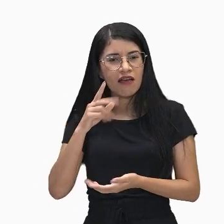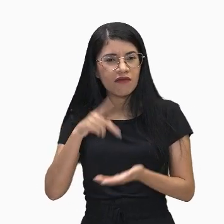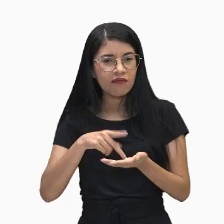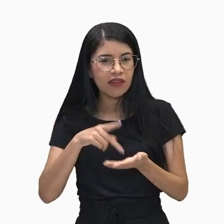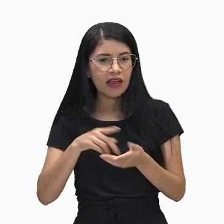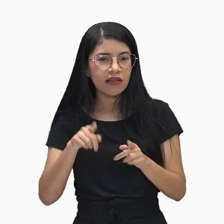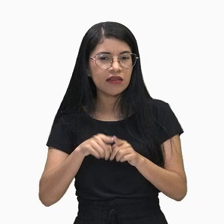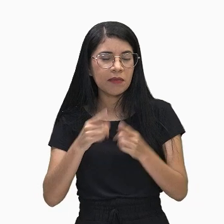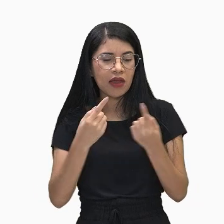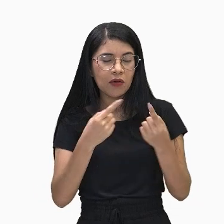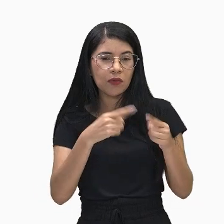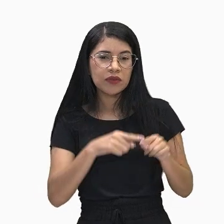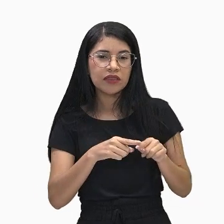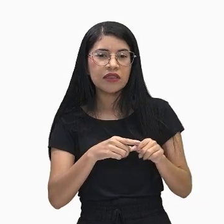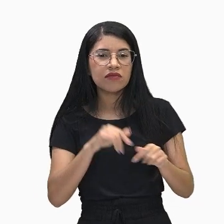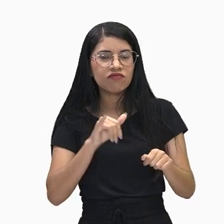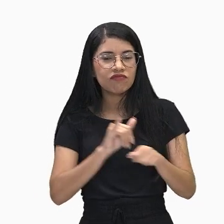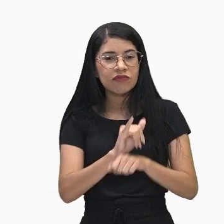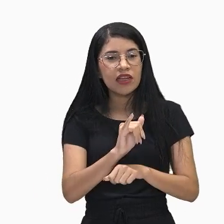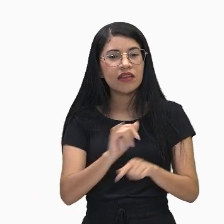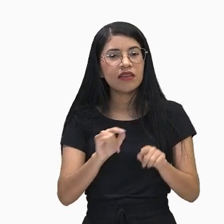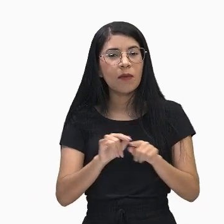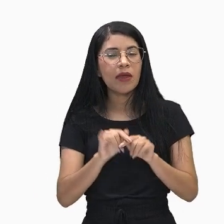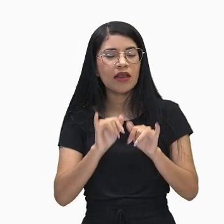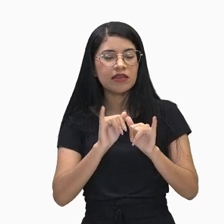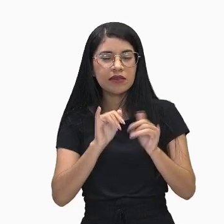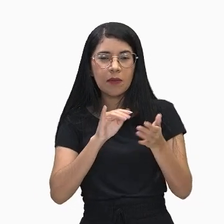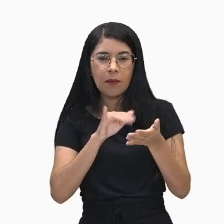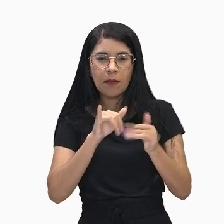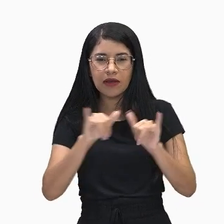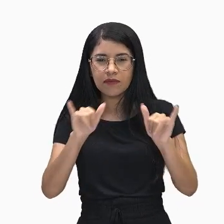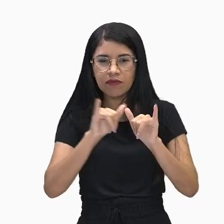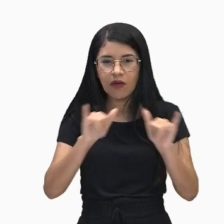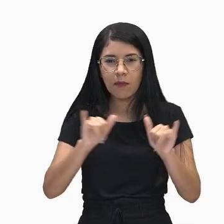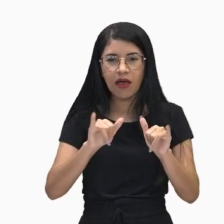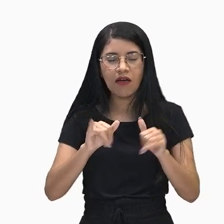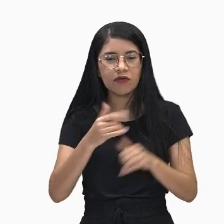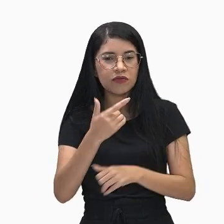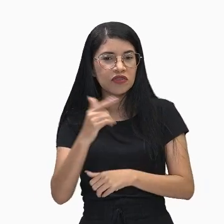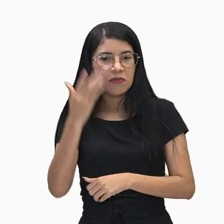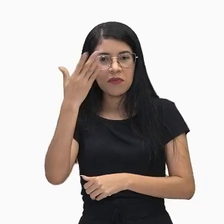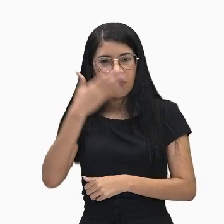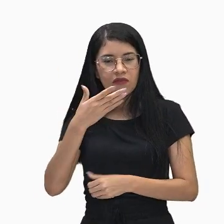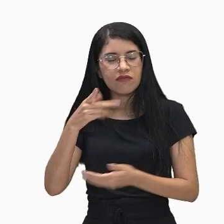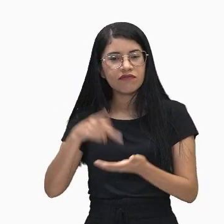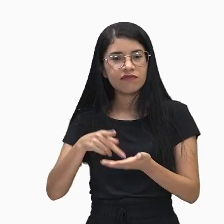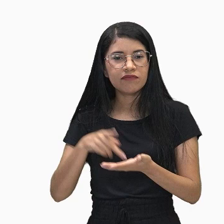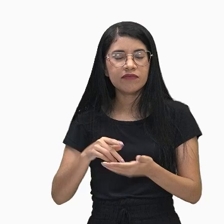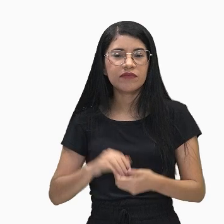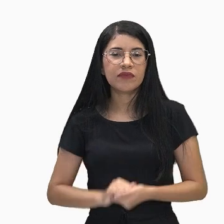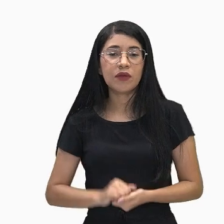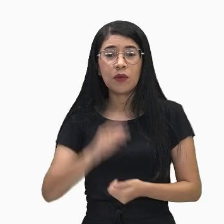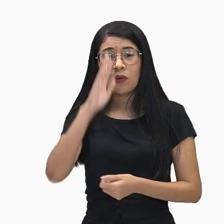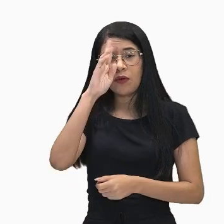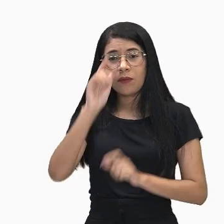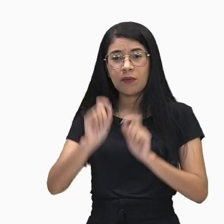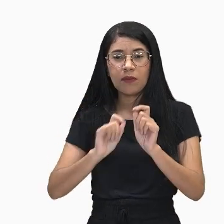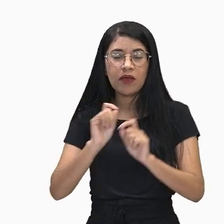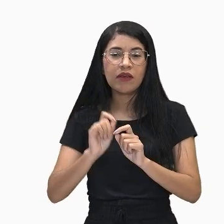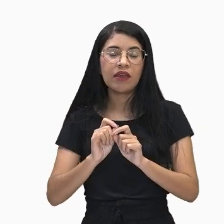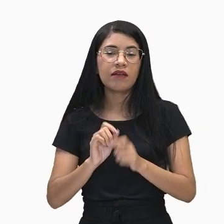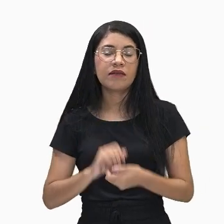acusação de traição, publicada sem evidências. Os principais perseguidos